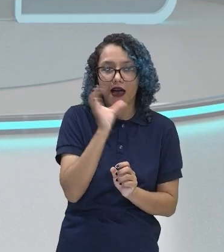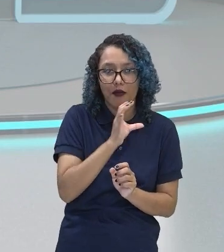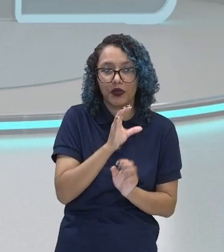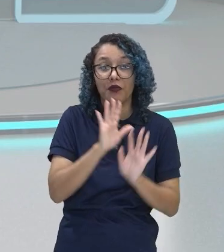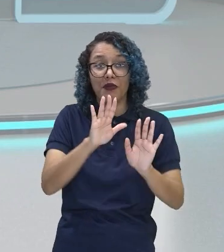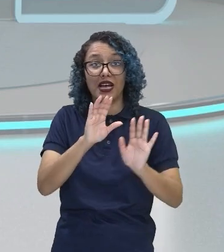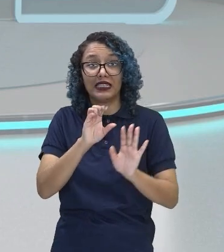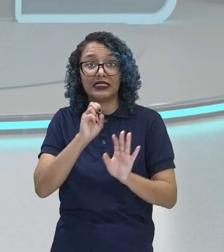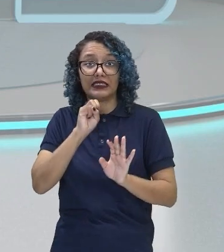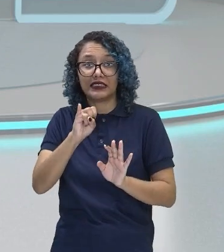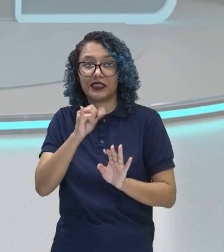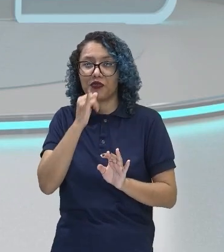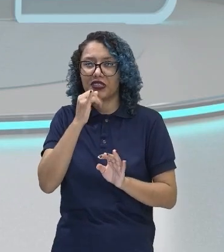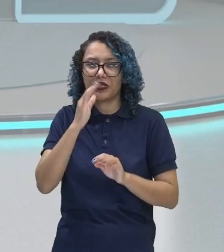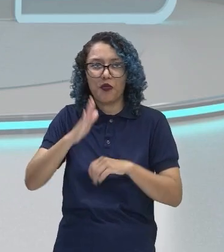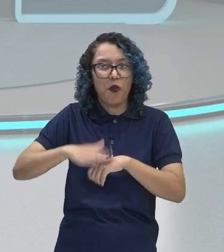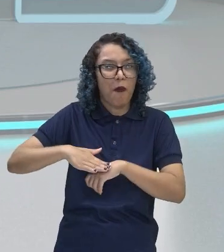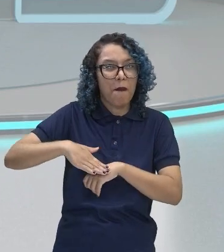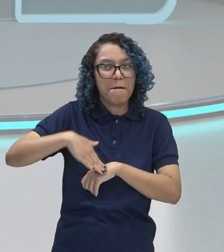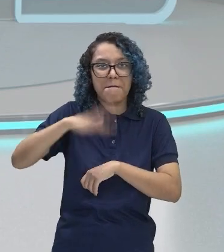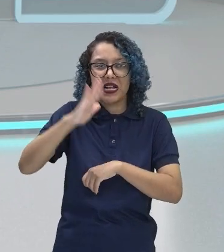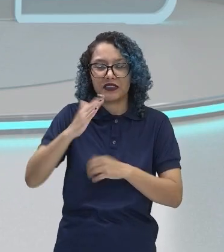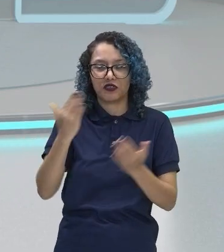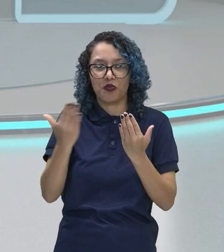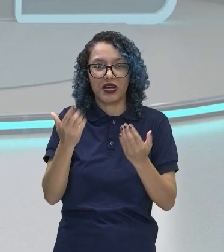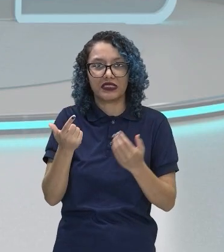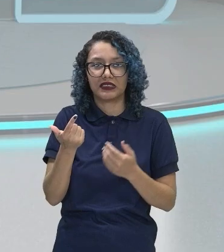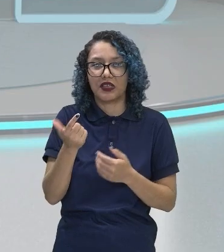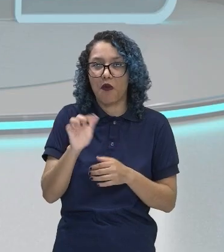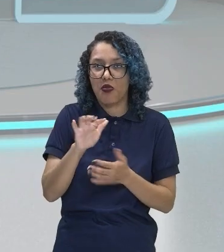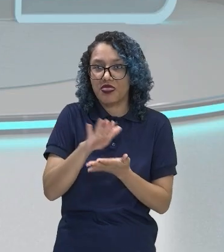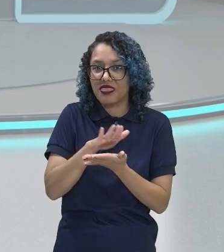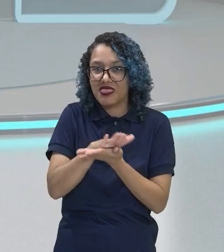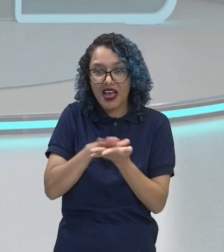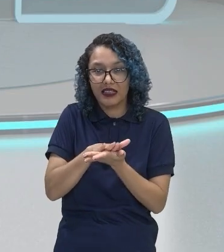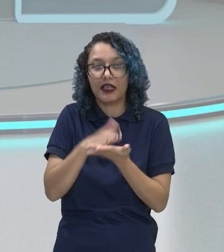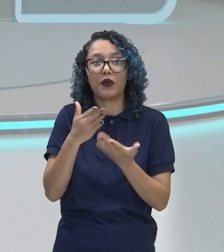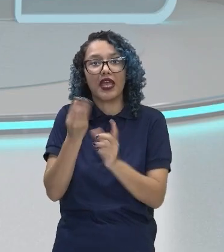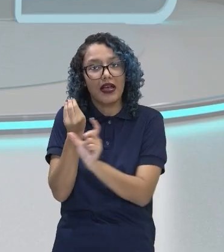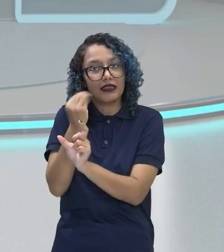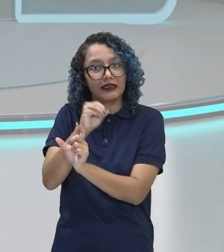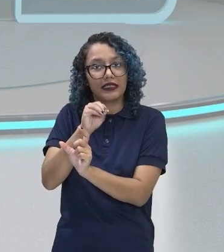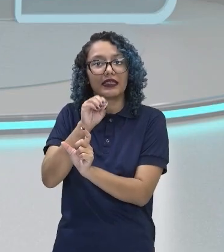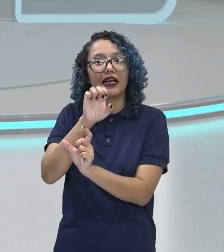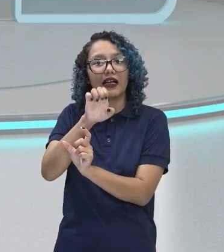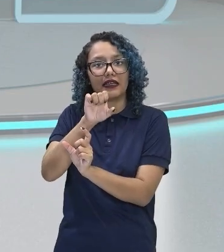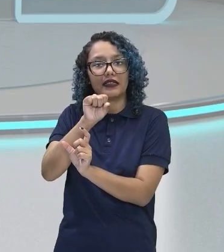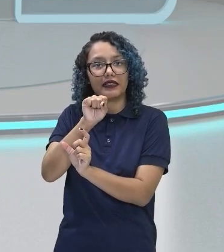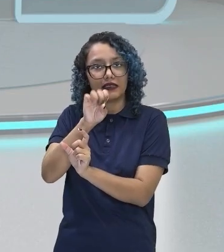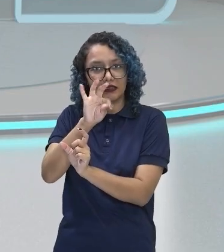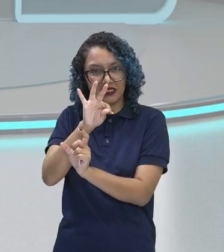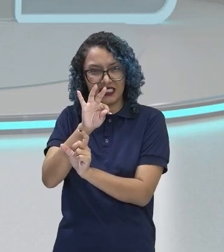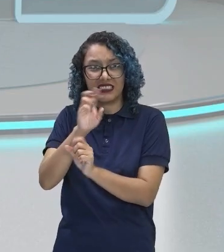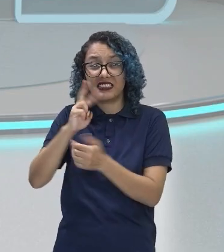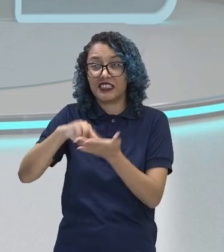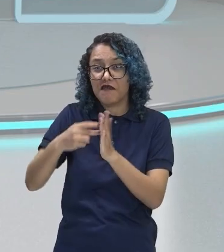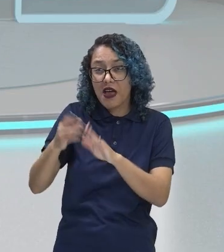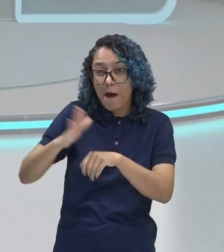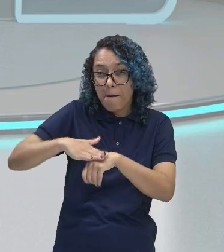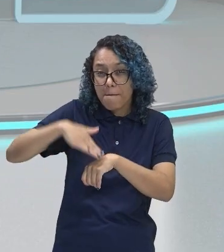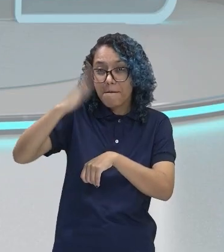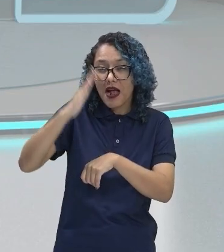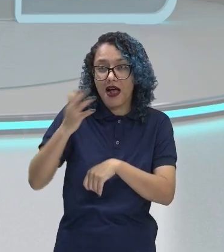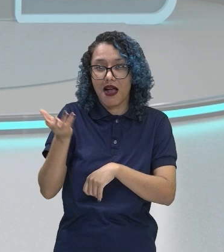alguém que é superior, que não tem comparação, eu vou dizer fastest, que é o mais rápido. Perceberam?